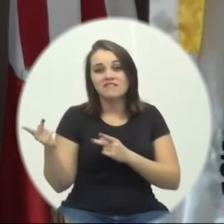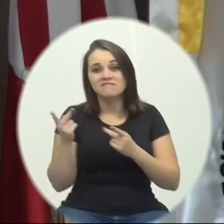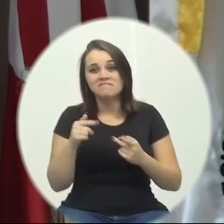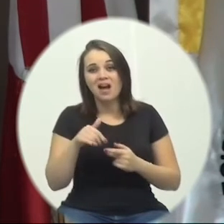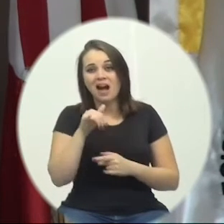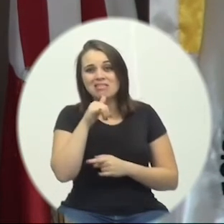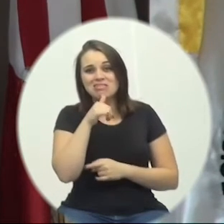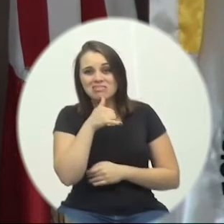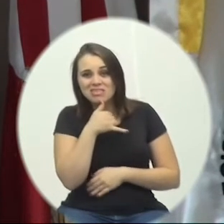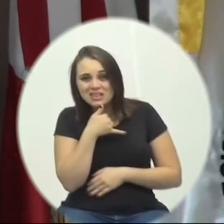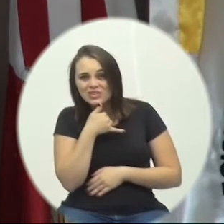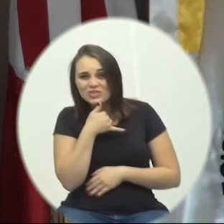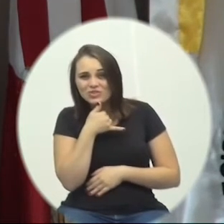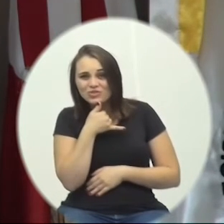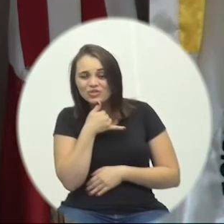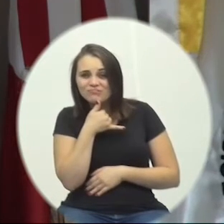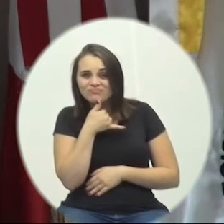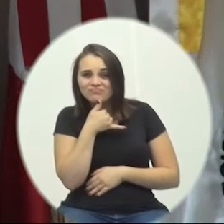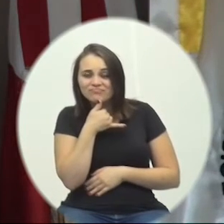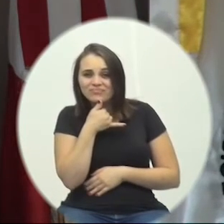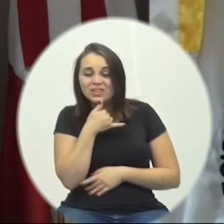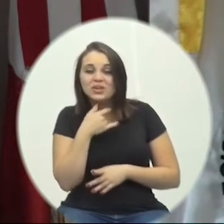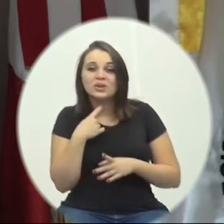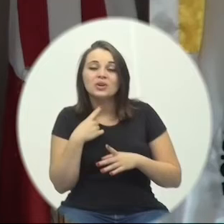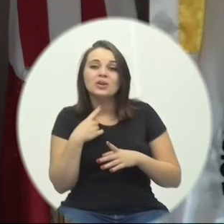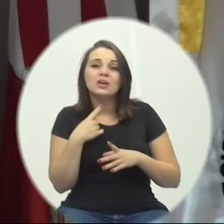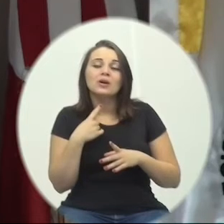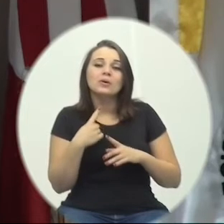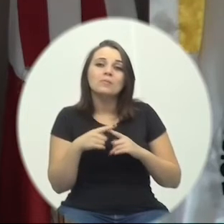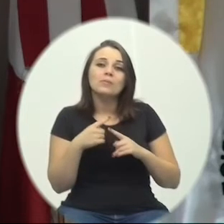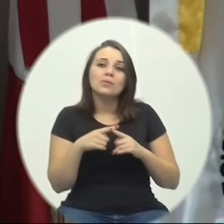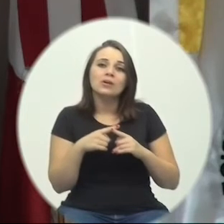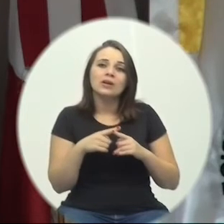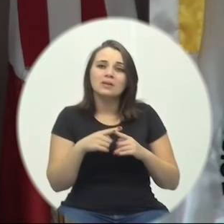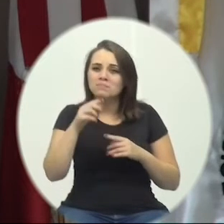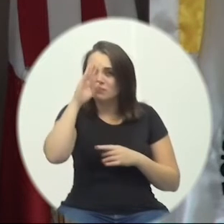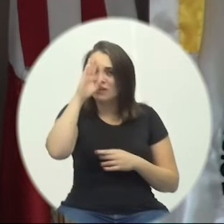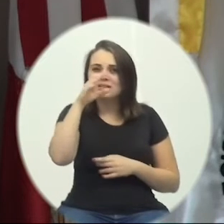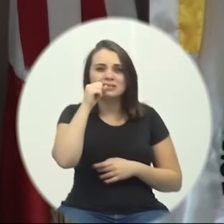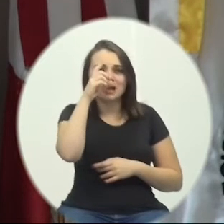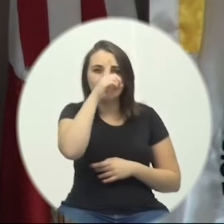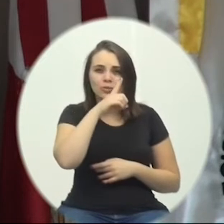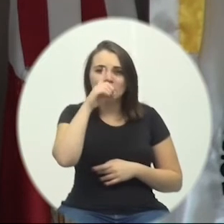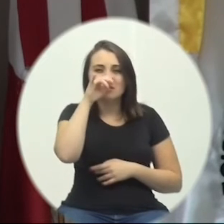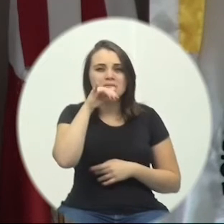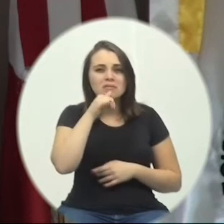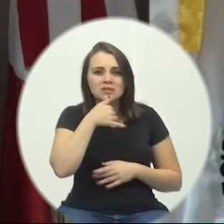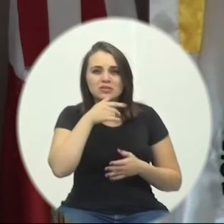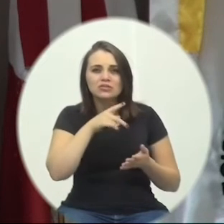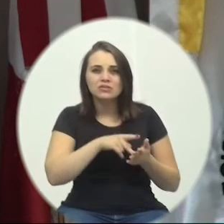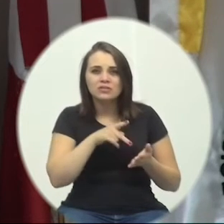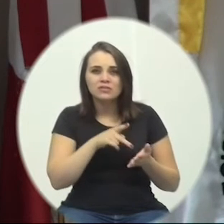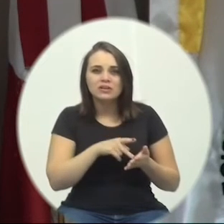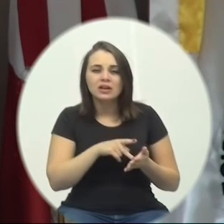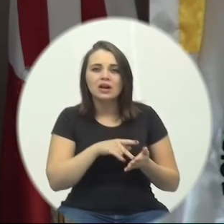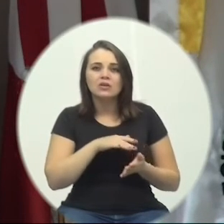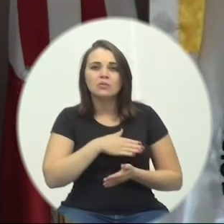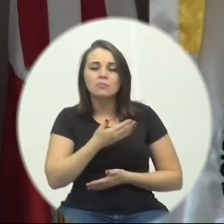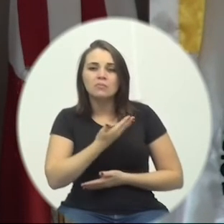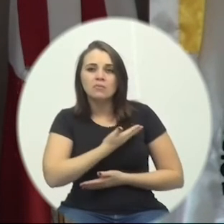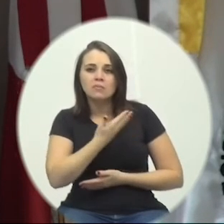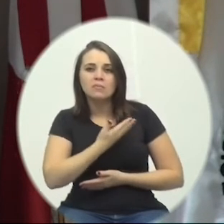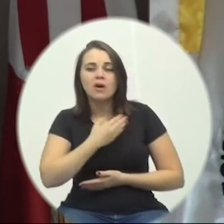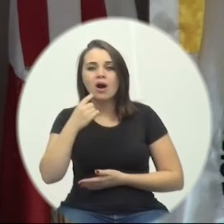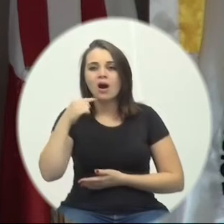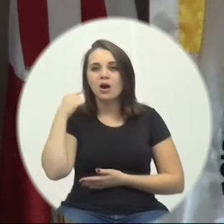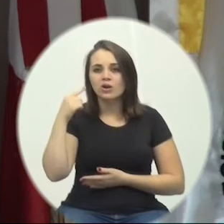tristeza. Tristeza que se eclodiu com muita força nesse final de semana, com a perda do meu colega advogado. Eu